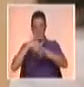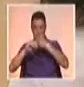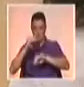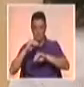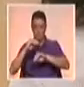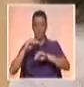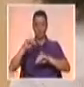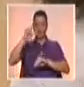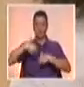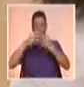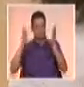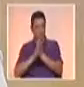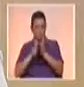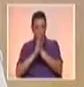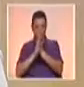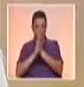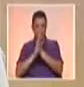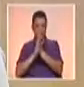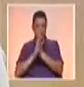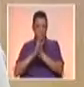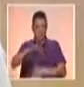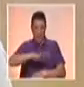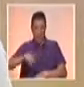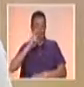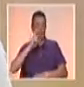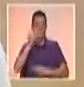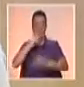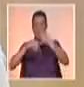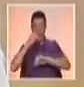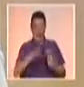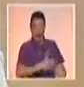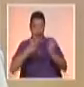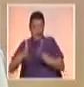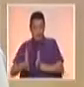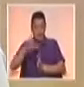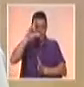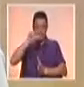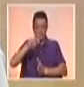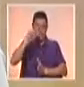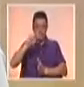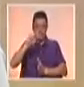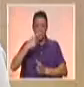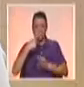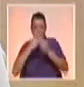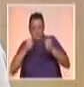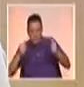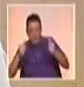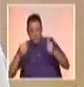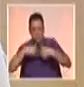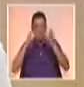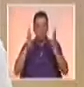lidar com os alimentos de todos os aspectos. Sobre a segurança alimentar também? Segurança alimentar, a parte de sensorial, das provas,